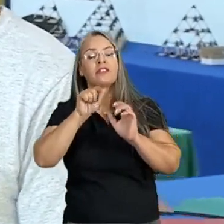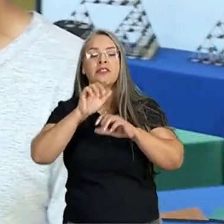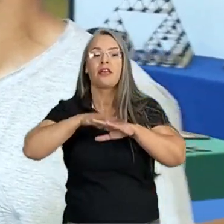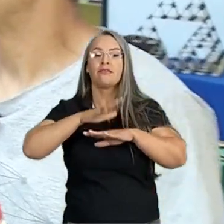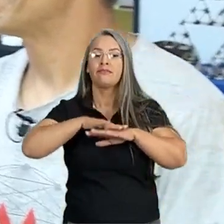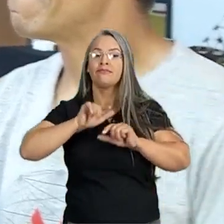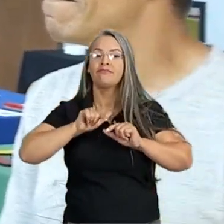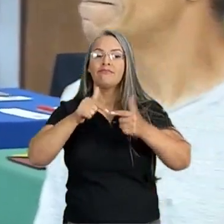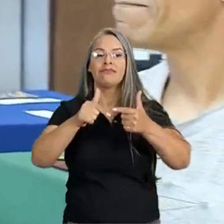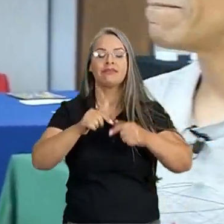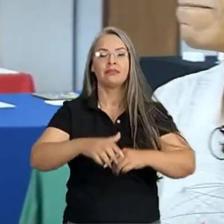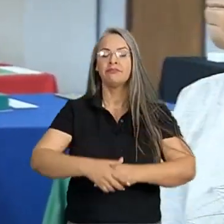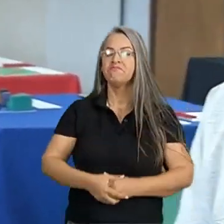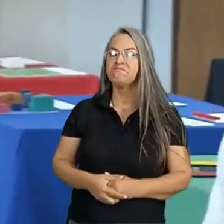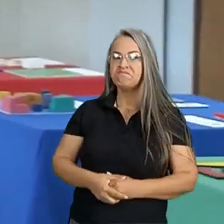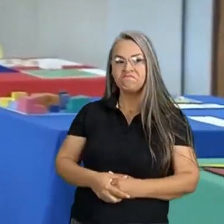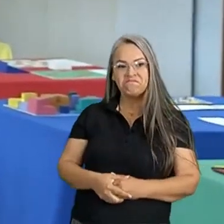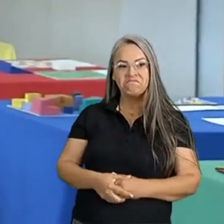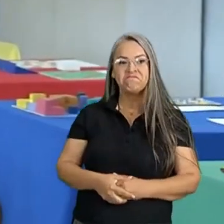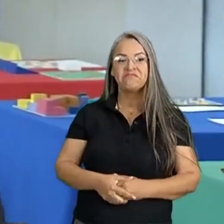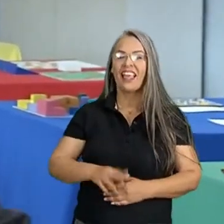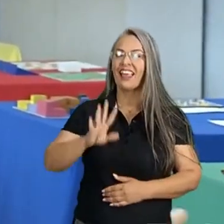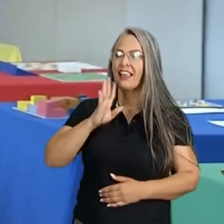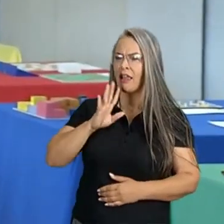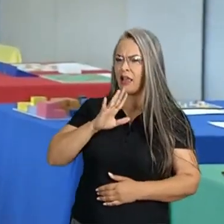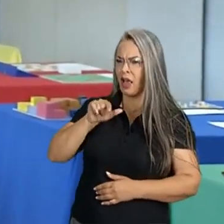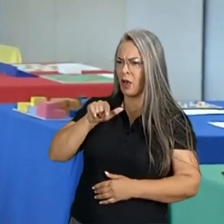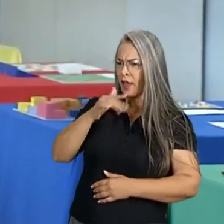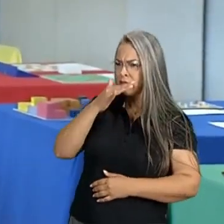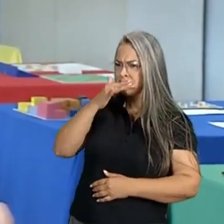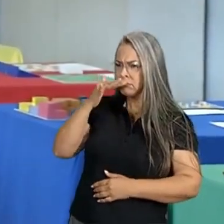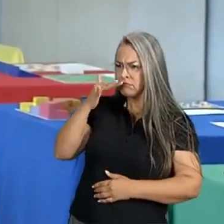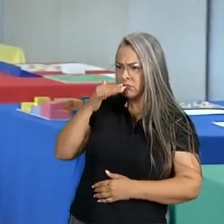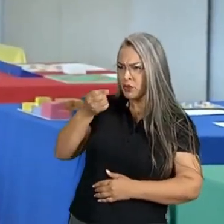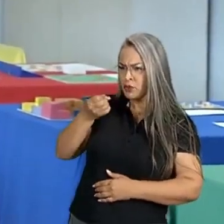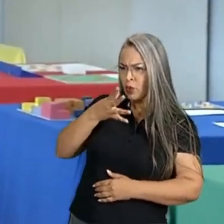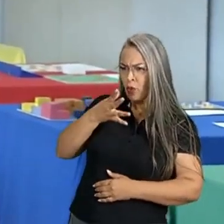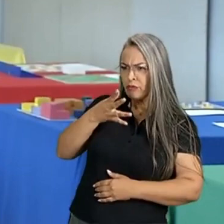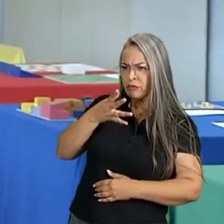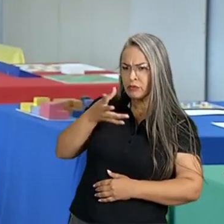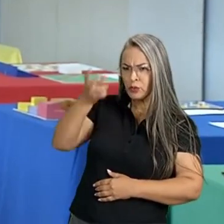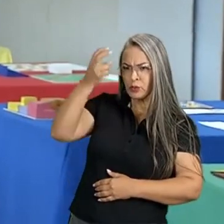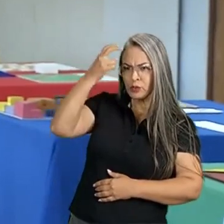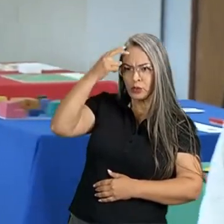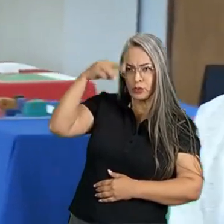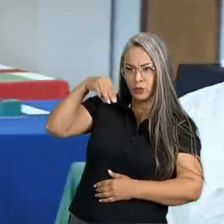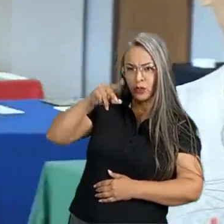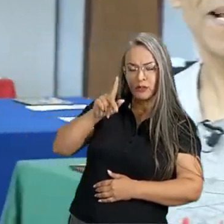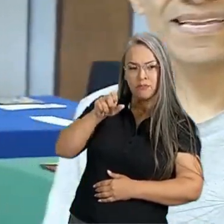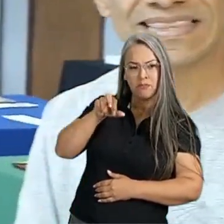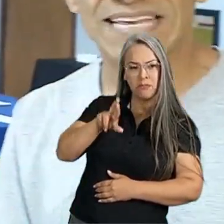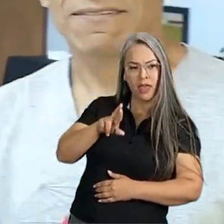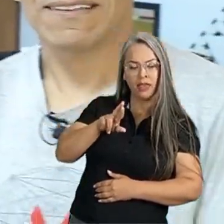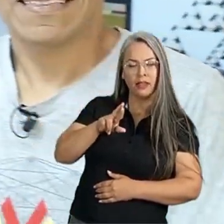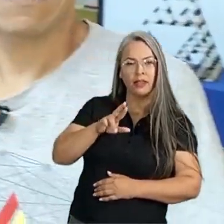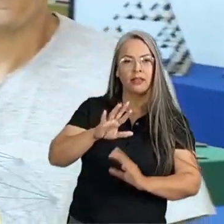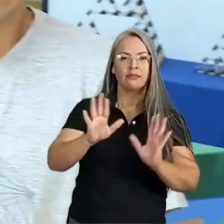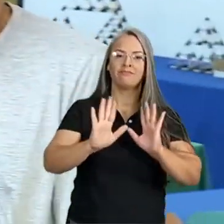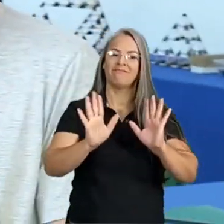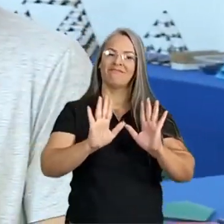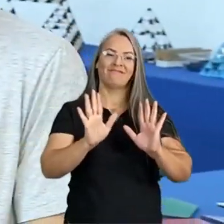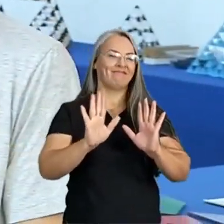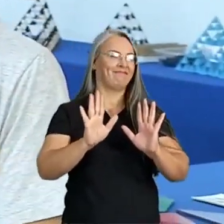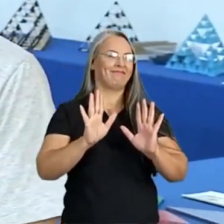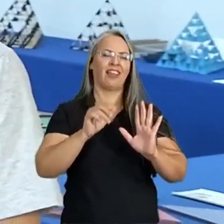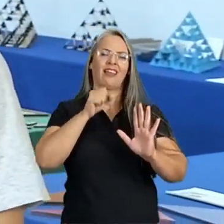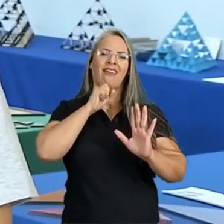é uma coisa nova essa cultura make é a novidade do momento como que não eu diria que uma coisa bem antiga Mas deve ter